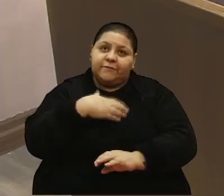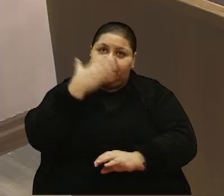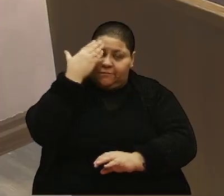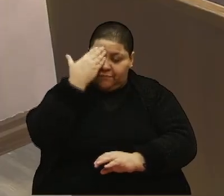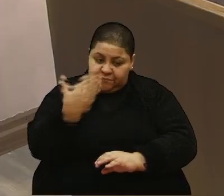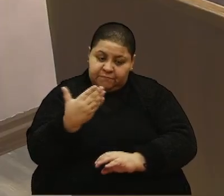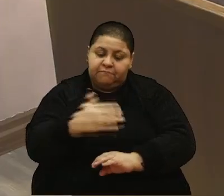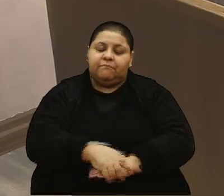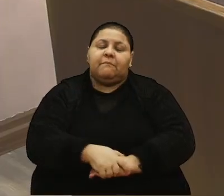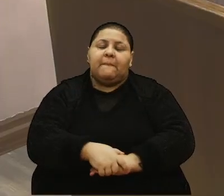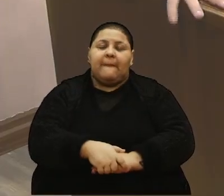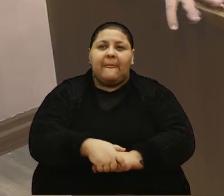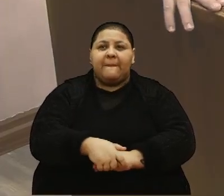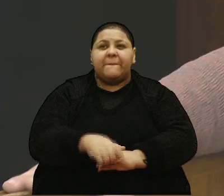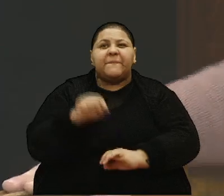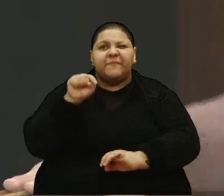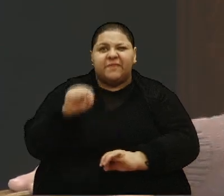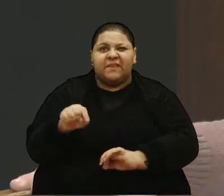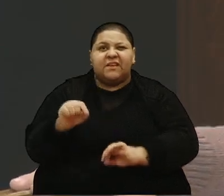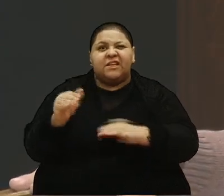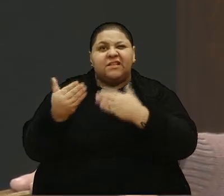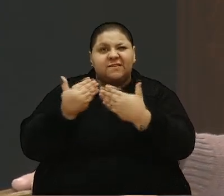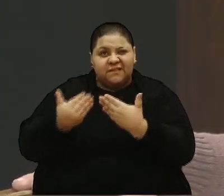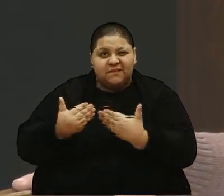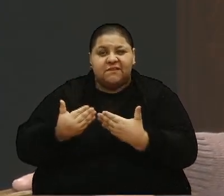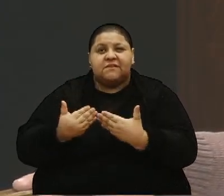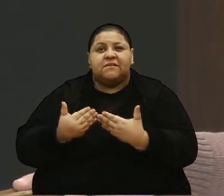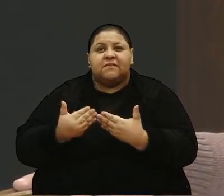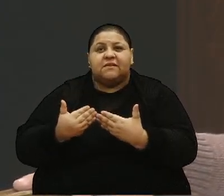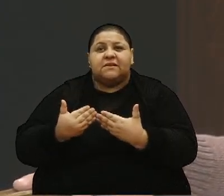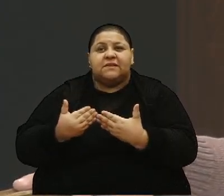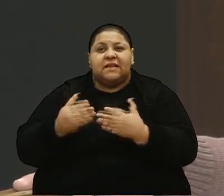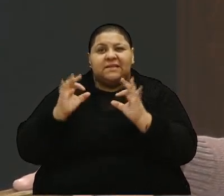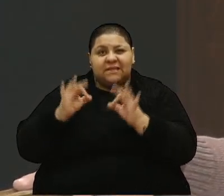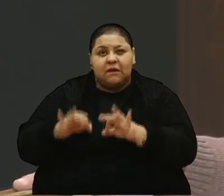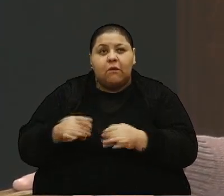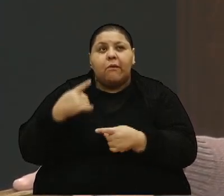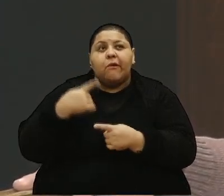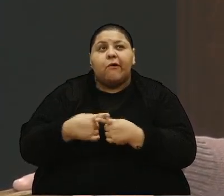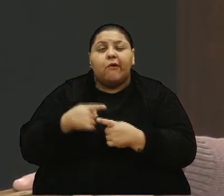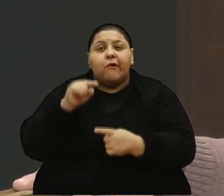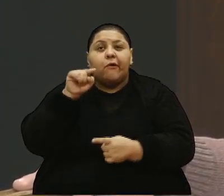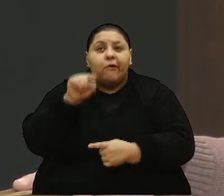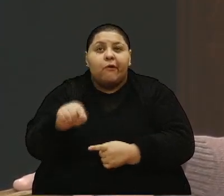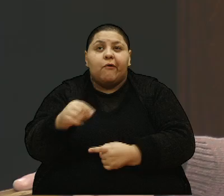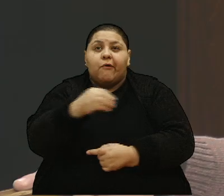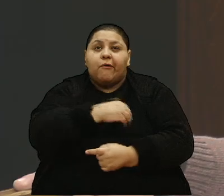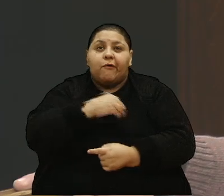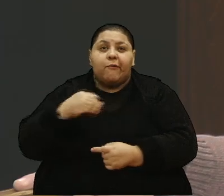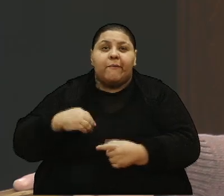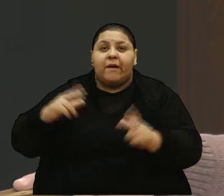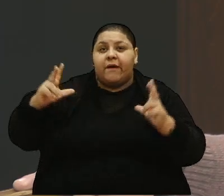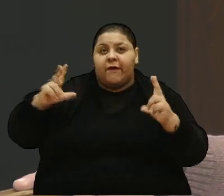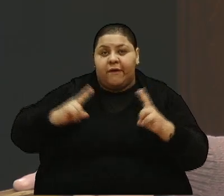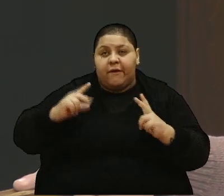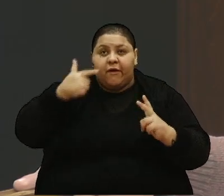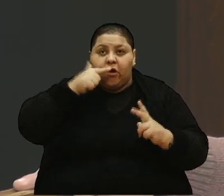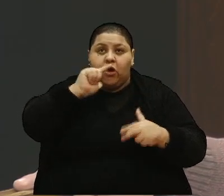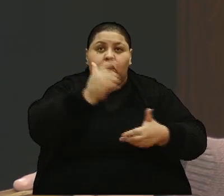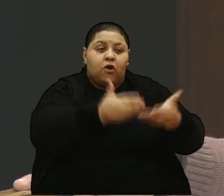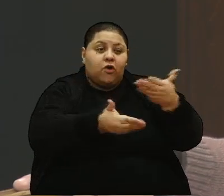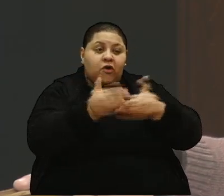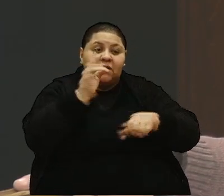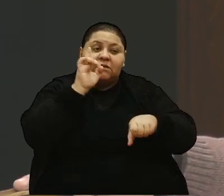Fantinel. Esse questionamento, ele está de um todo correto. Por quê? Se você vai num médico particular, você consegue ser atendido